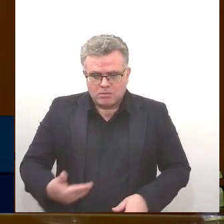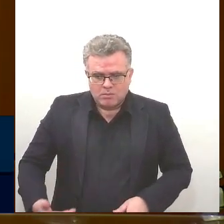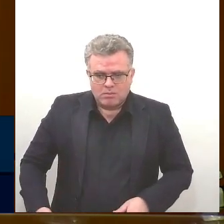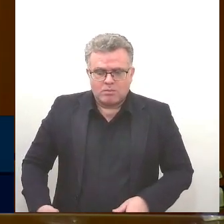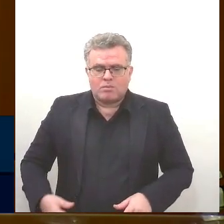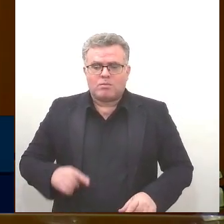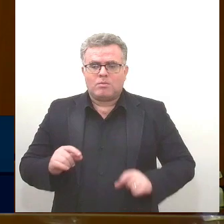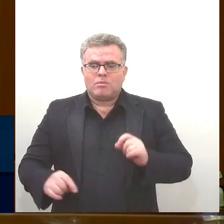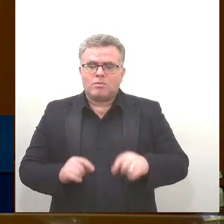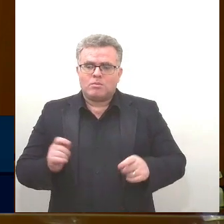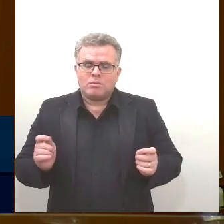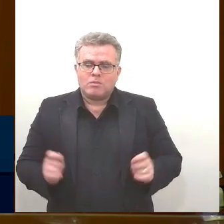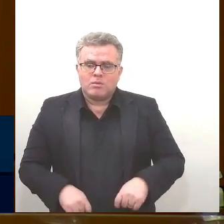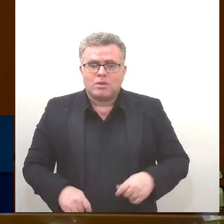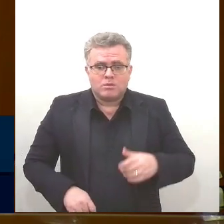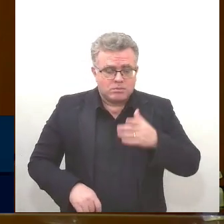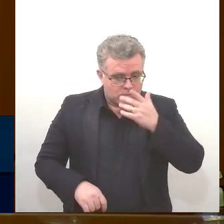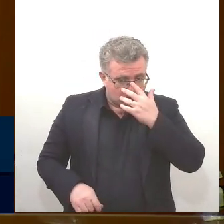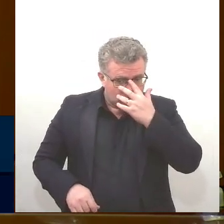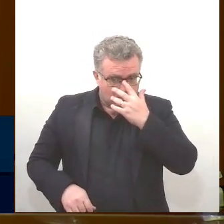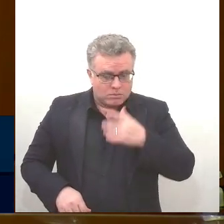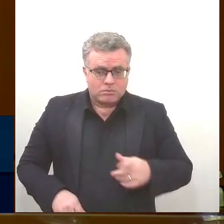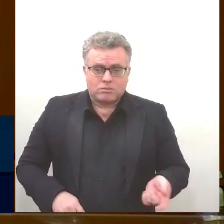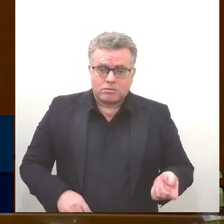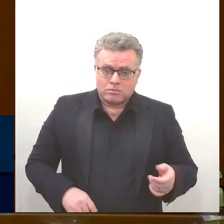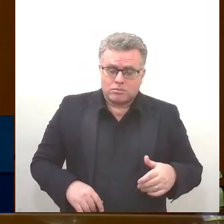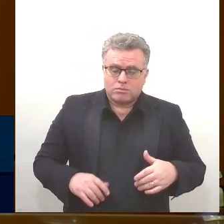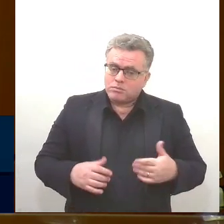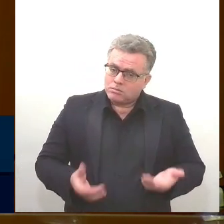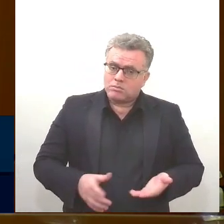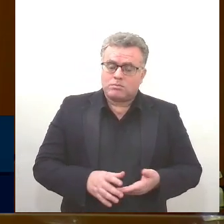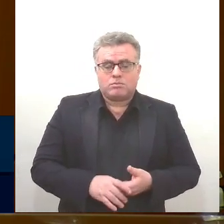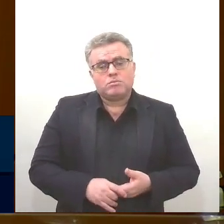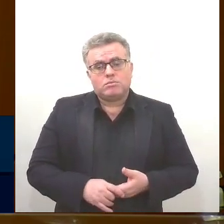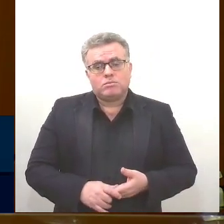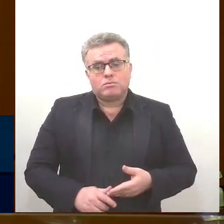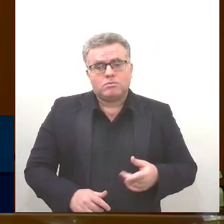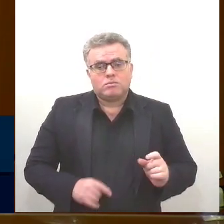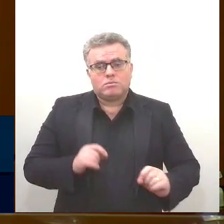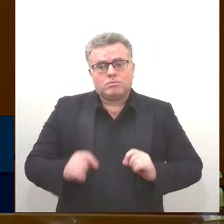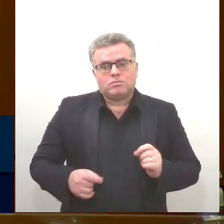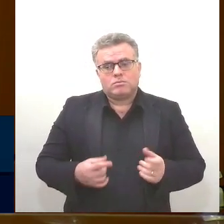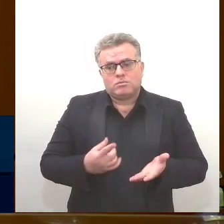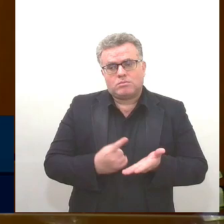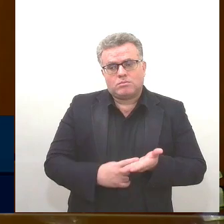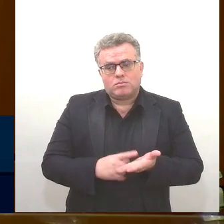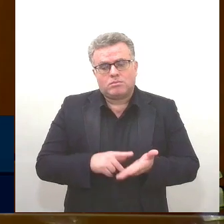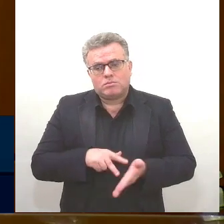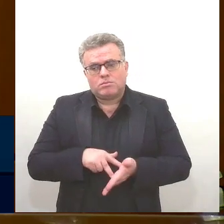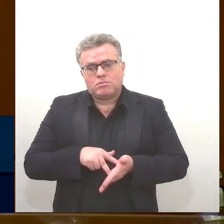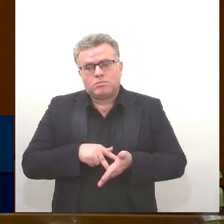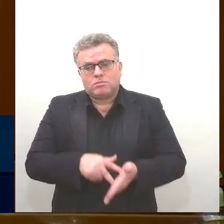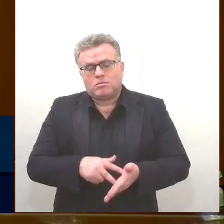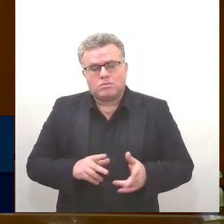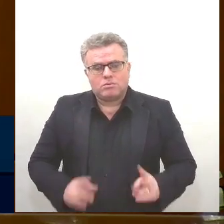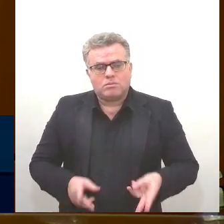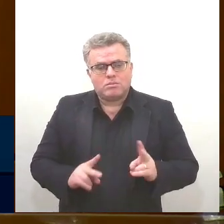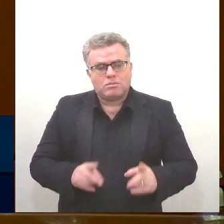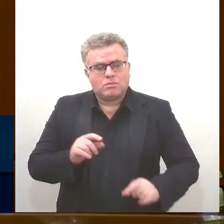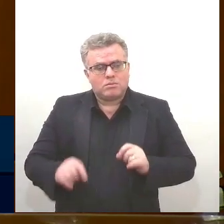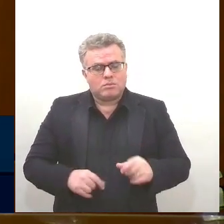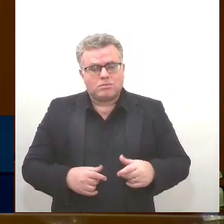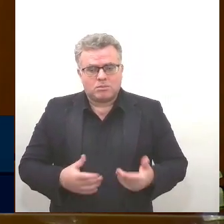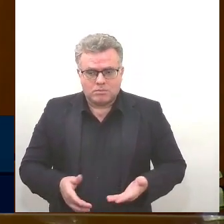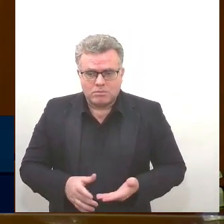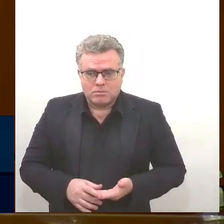segurança para que ele pegue este caso e Monte Uma Força Tarefa que não fique no esquecimento que